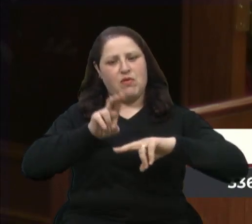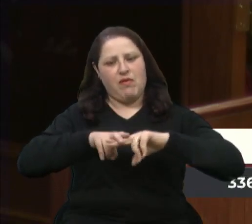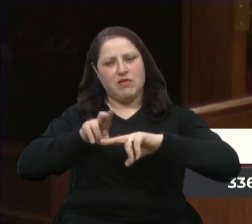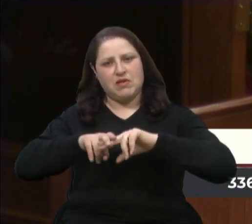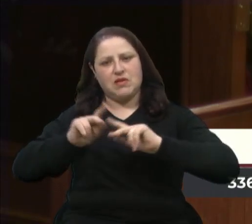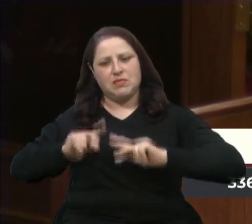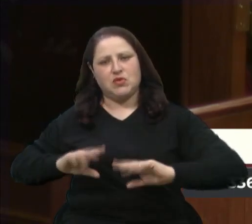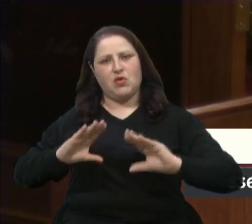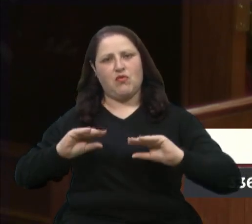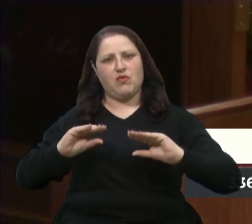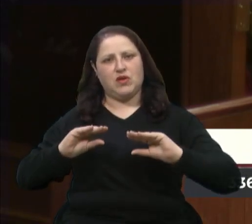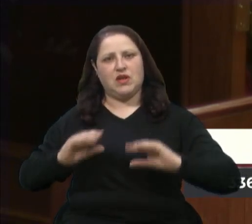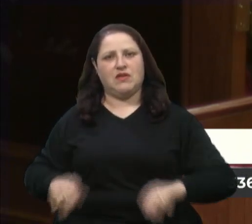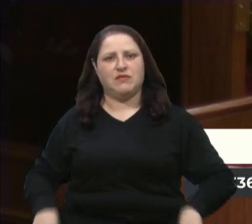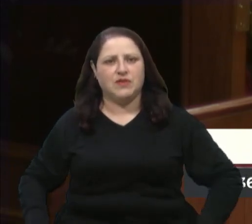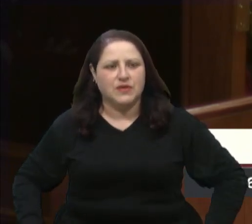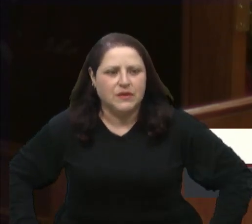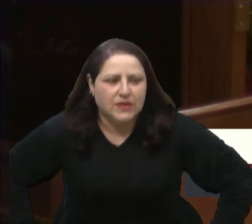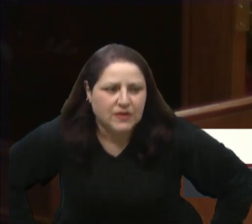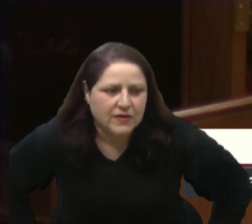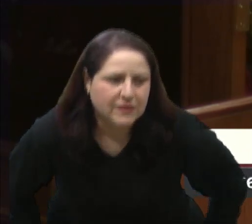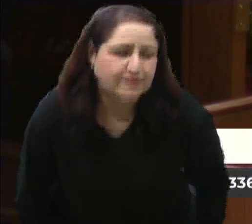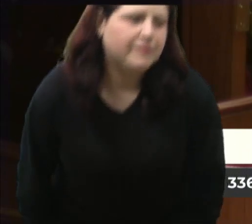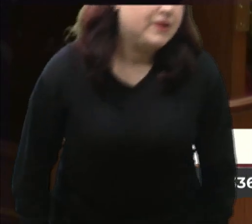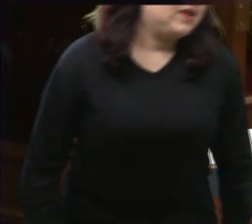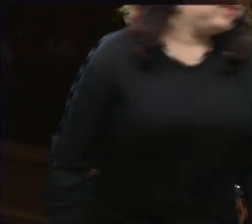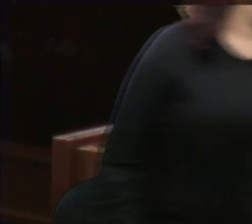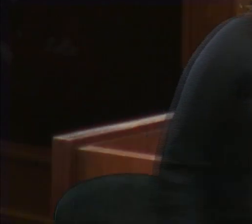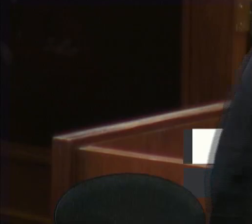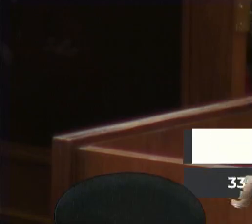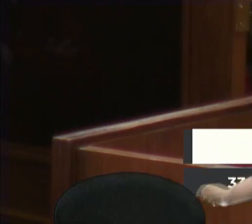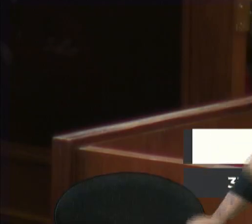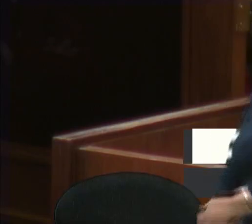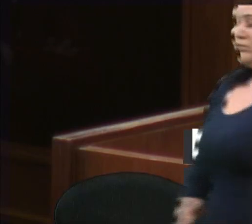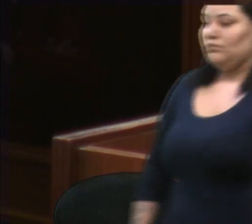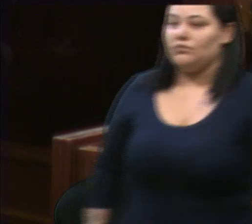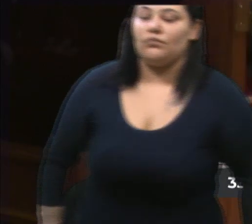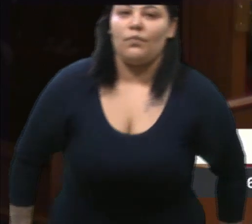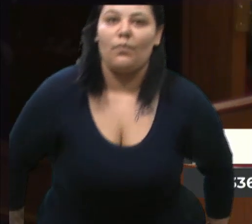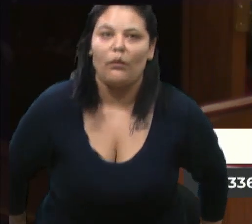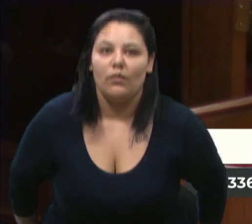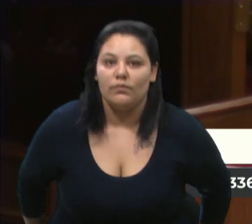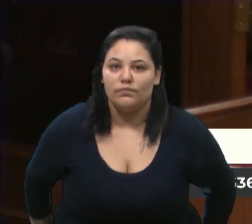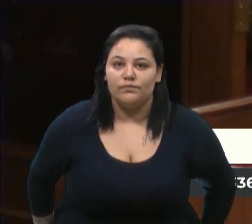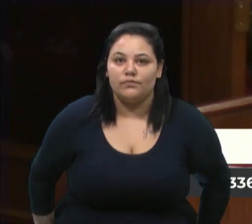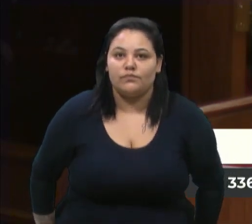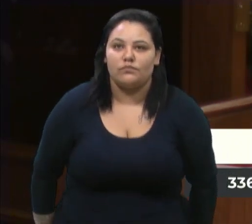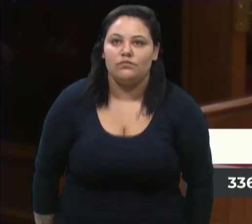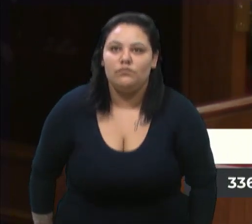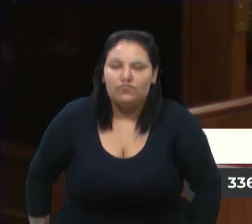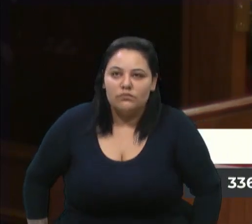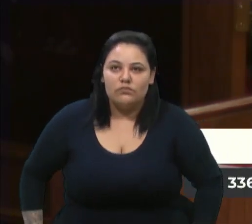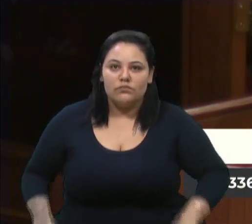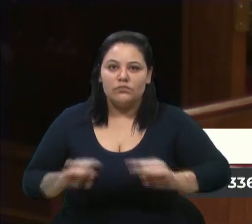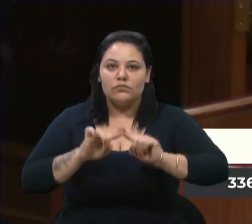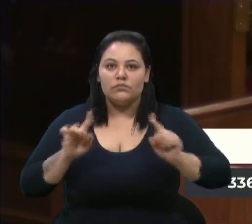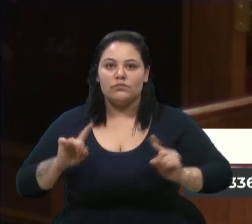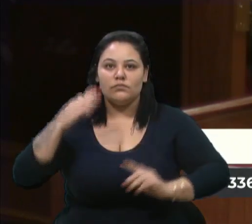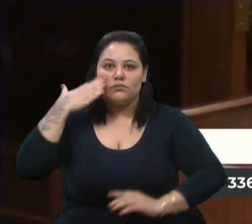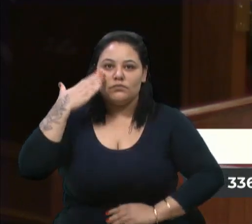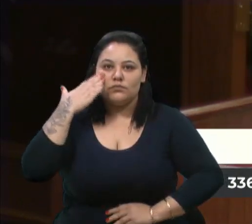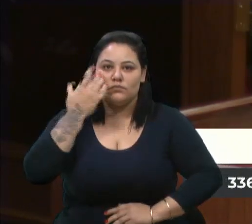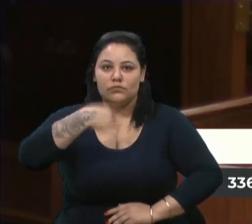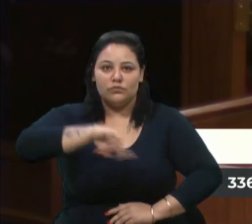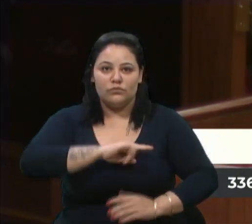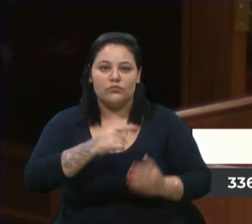confortável. Mas sabendo que esse novo sistema de agendamento e consulta, ele vai tirar